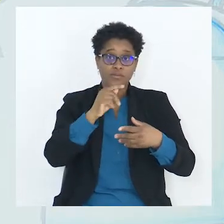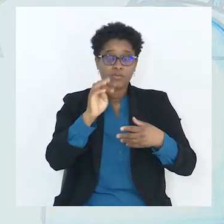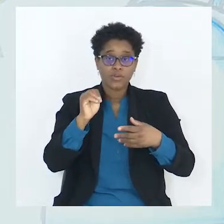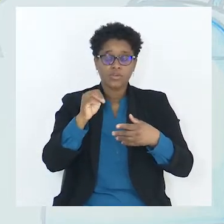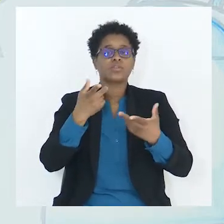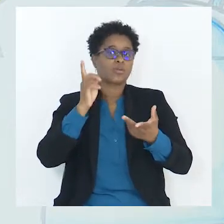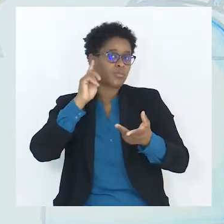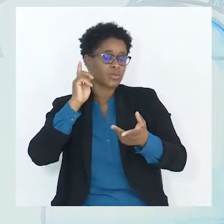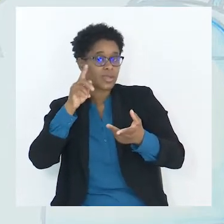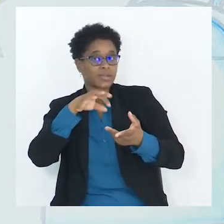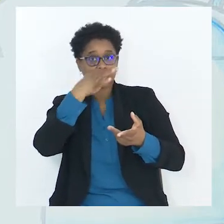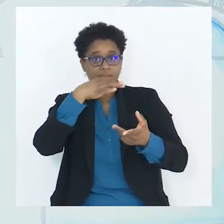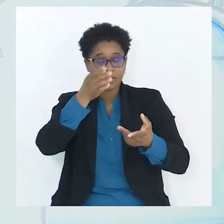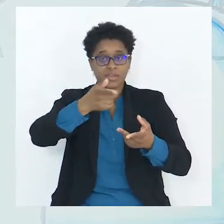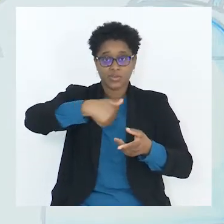importa-nos